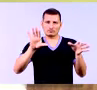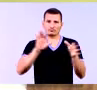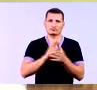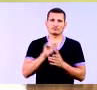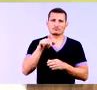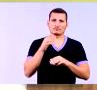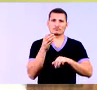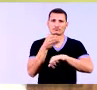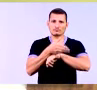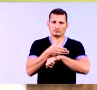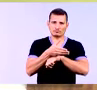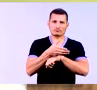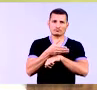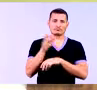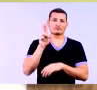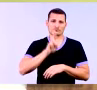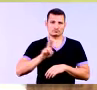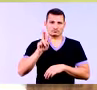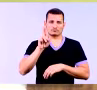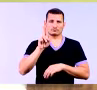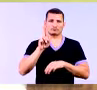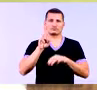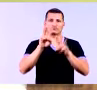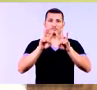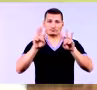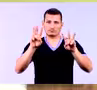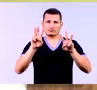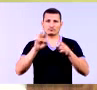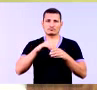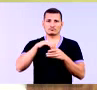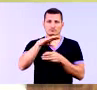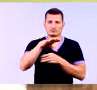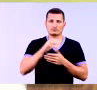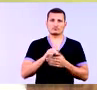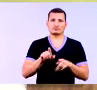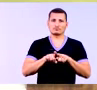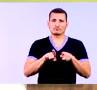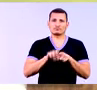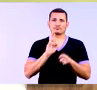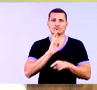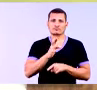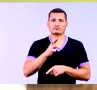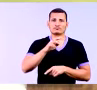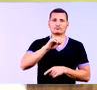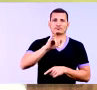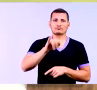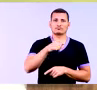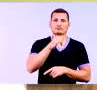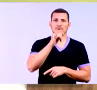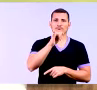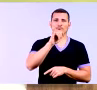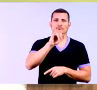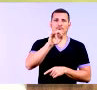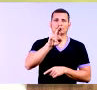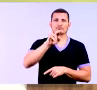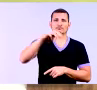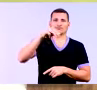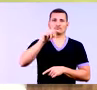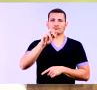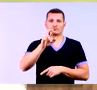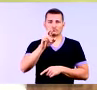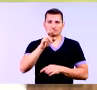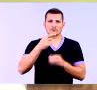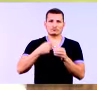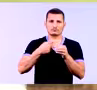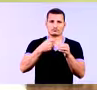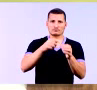no conteúdo do site. Também tem aqui a resposta do Gilmar e da Zenaide, do Polo de Buritis, que responderam: o